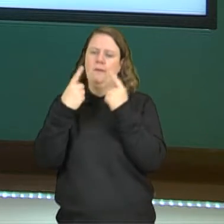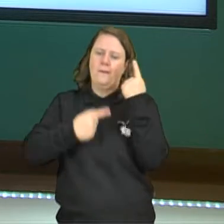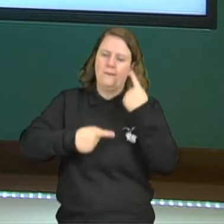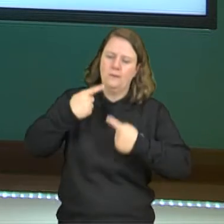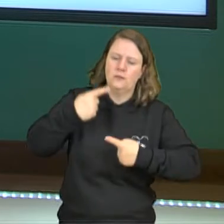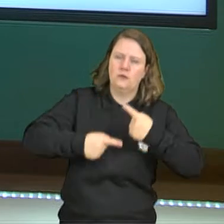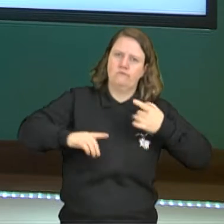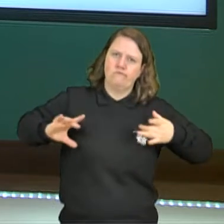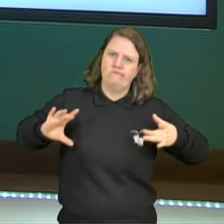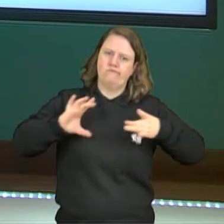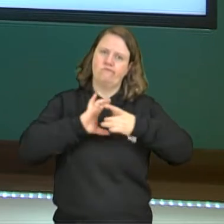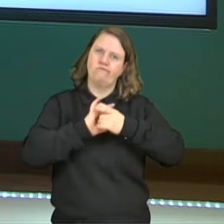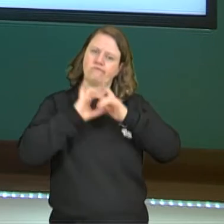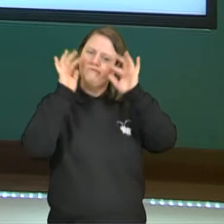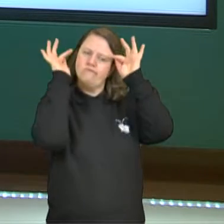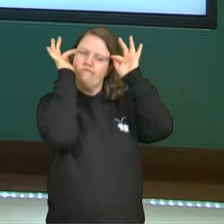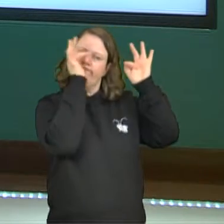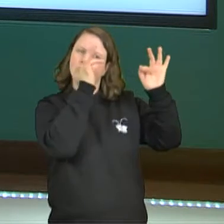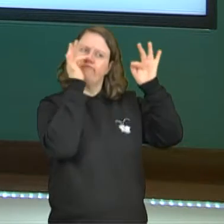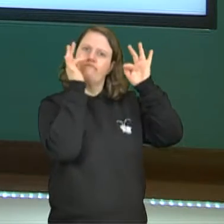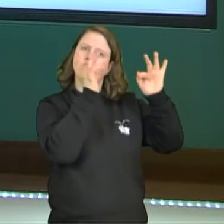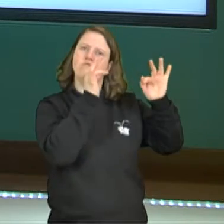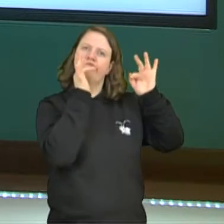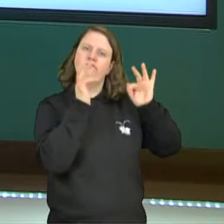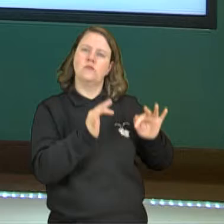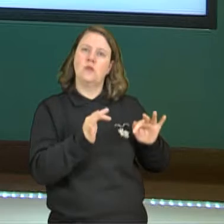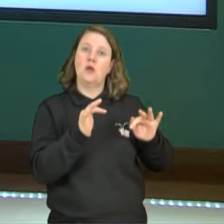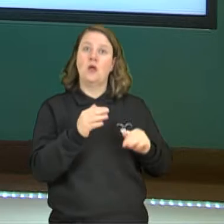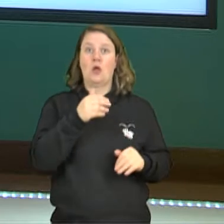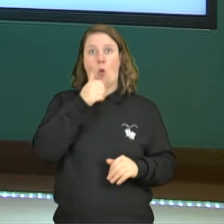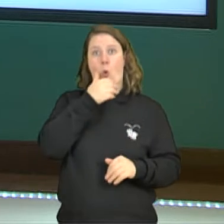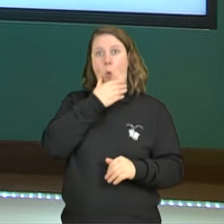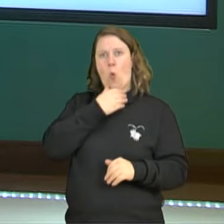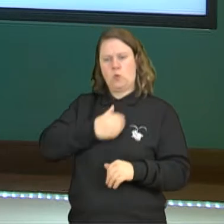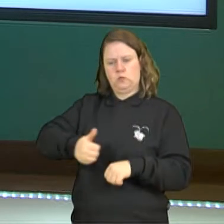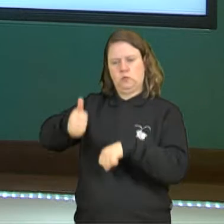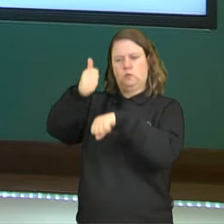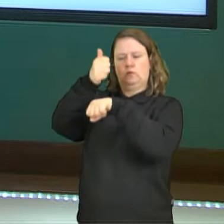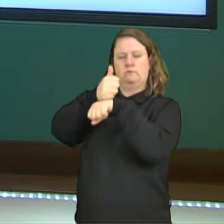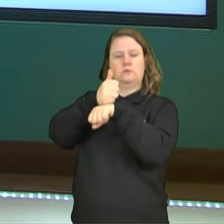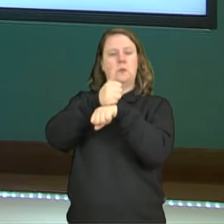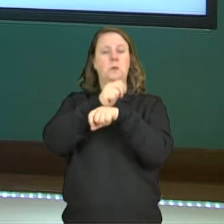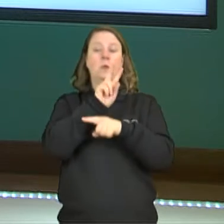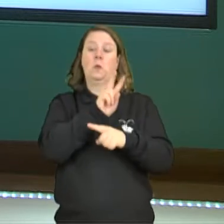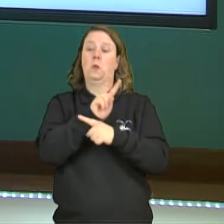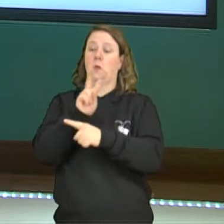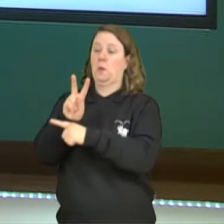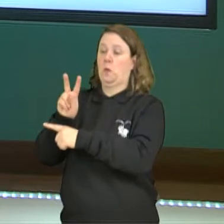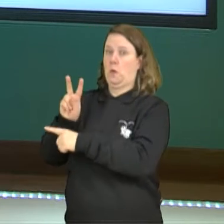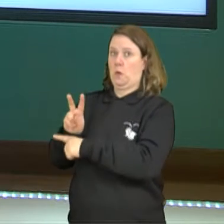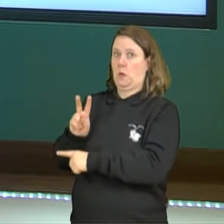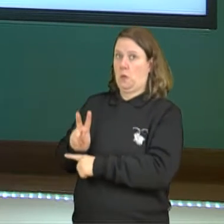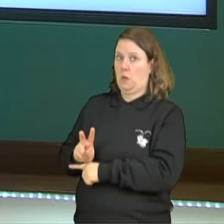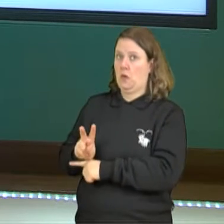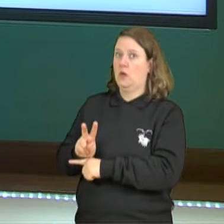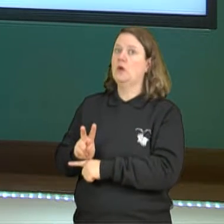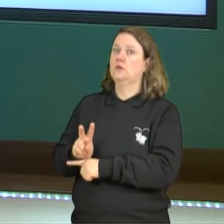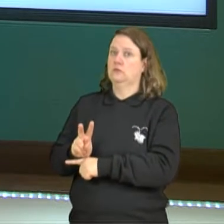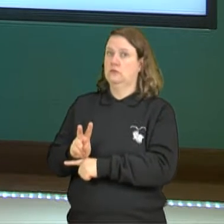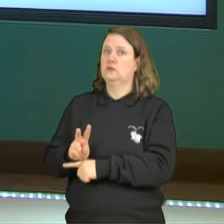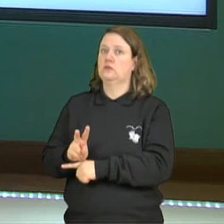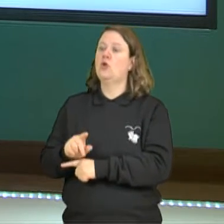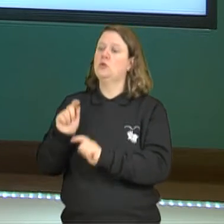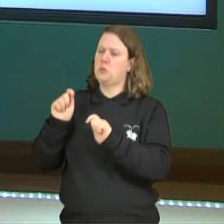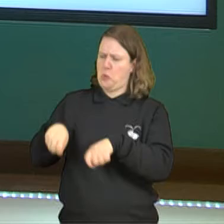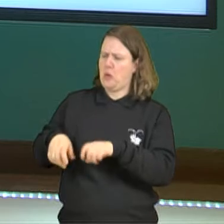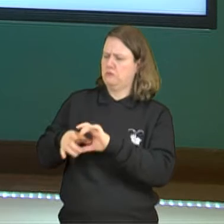de fidelidade, comitatus. O senhor feudal garantia, né, a proteção do servo, garantia o acesso à terra a